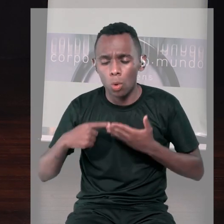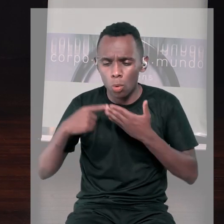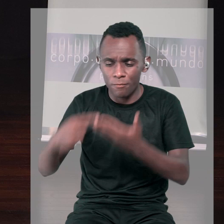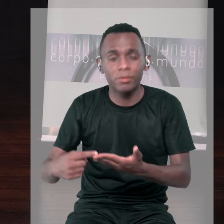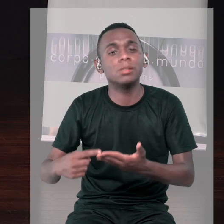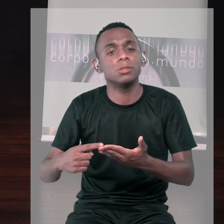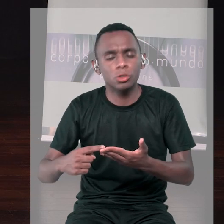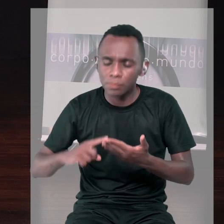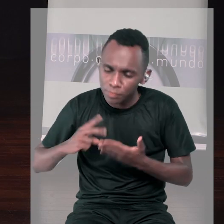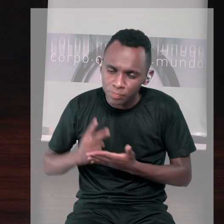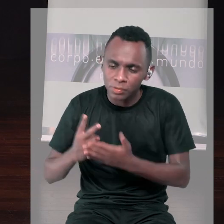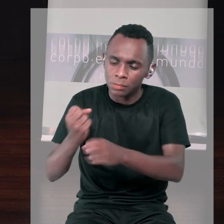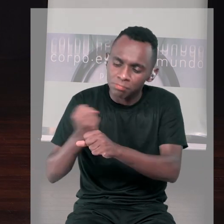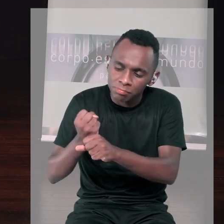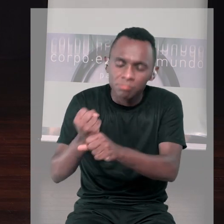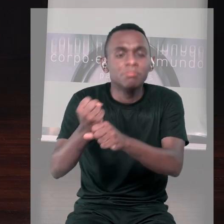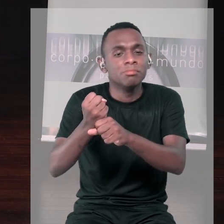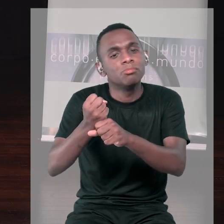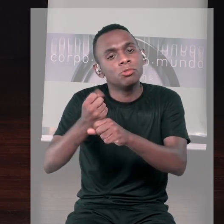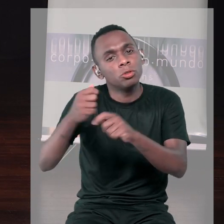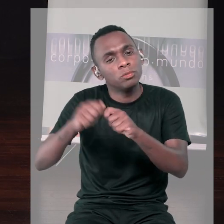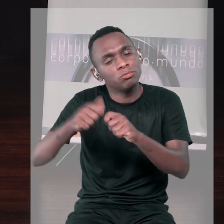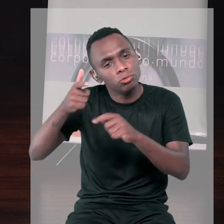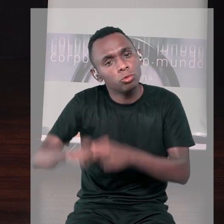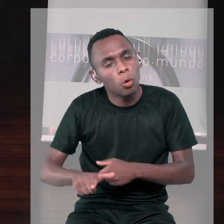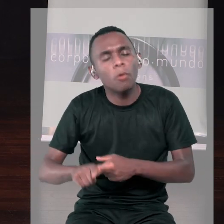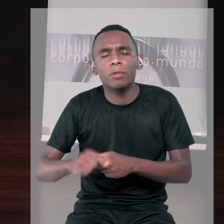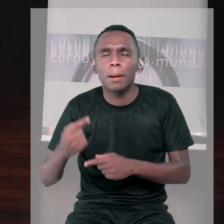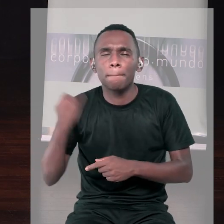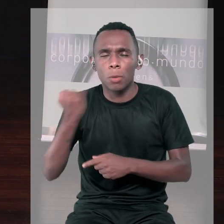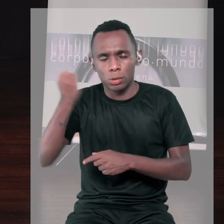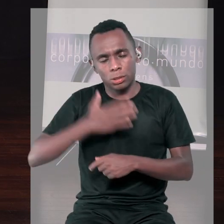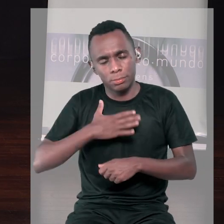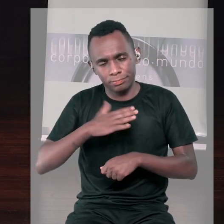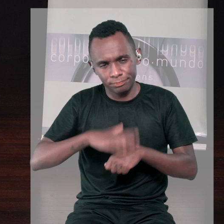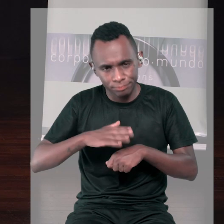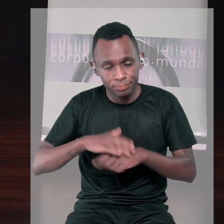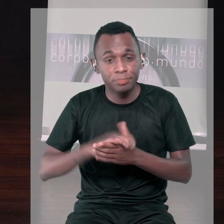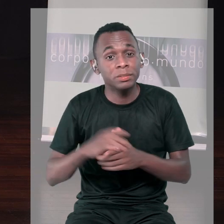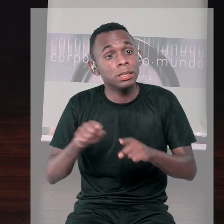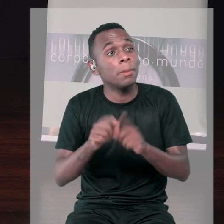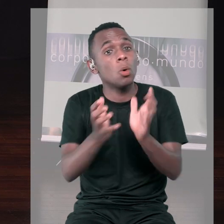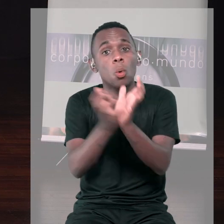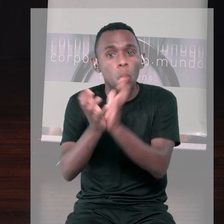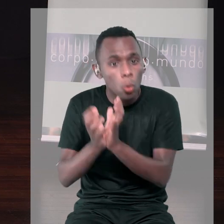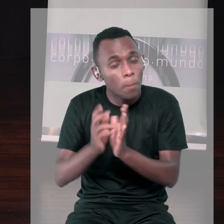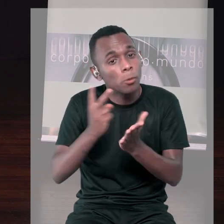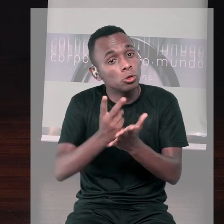renovado ao longo dos anos, que tem sido tão importante para mim. Agradeço também a equipe toda do Sempre um